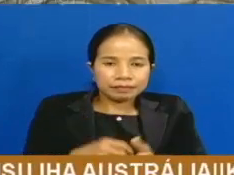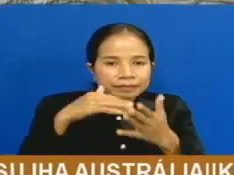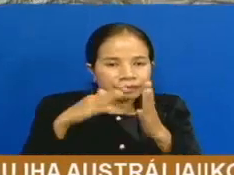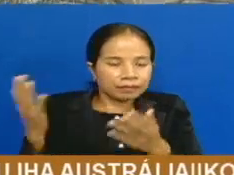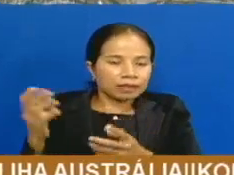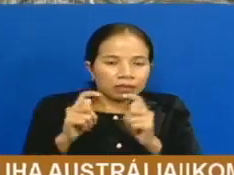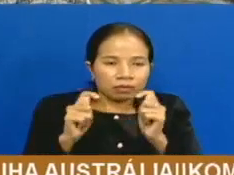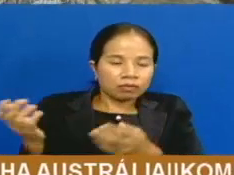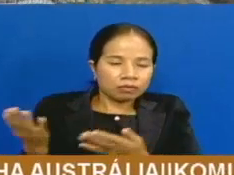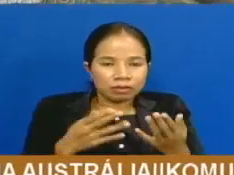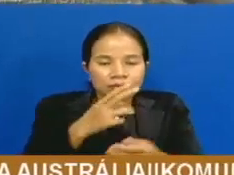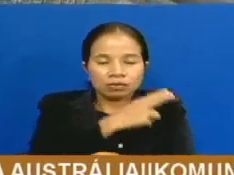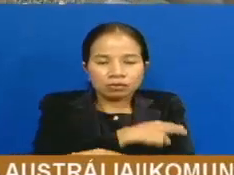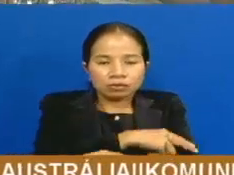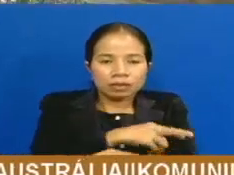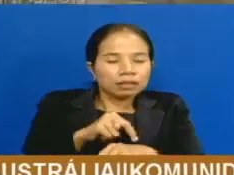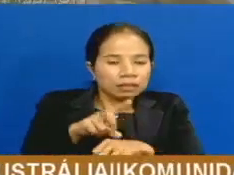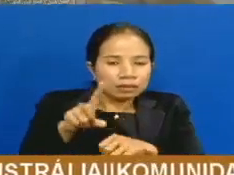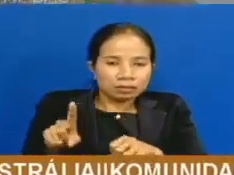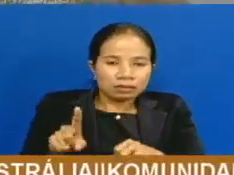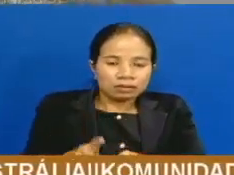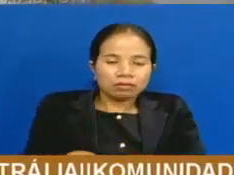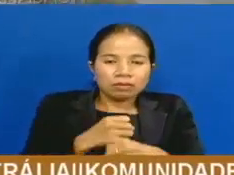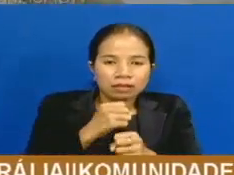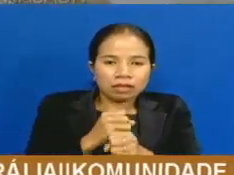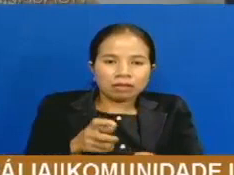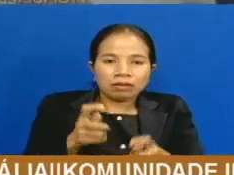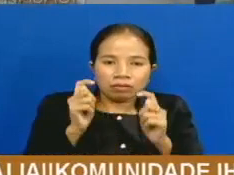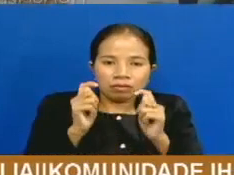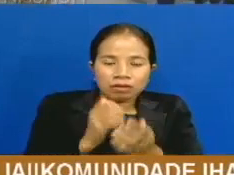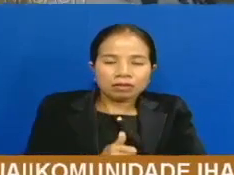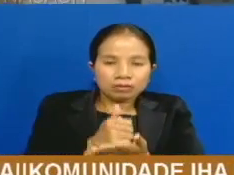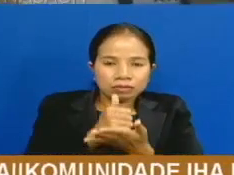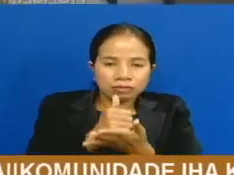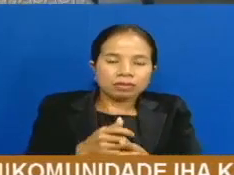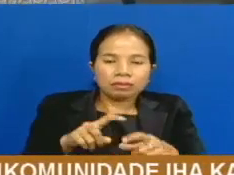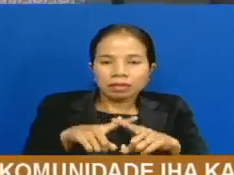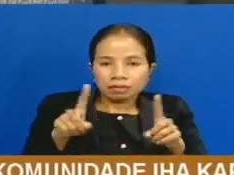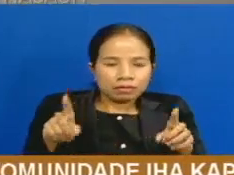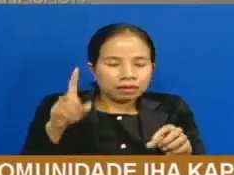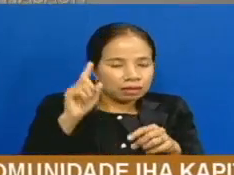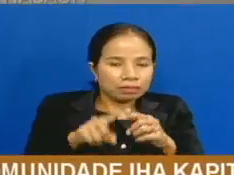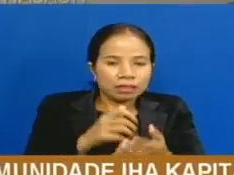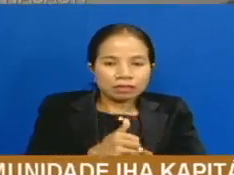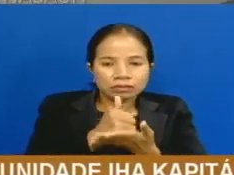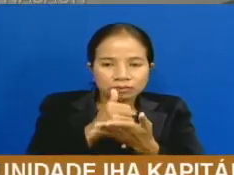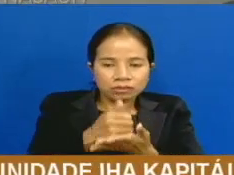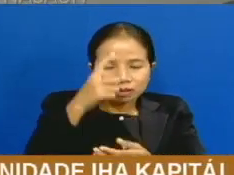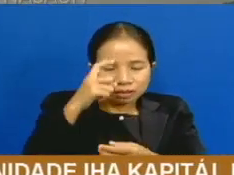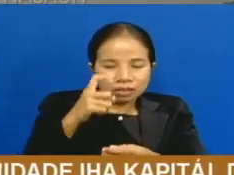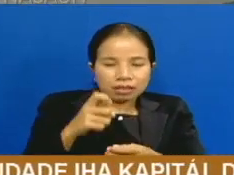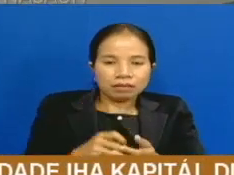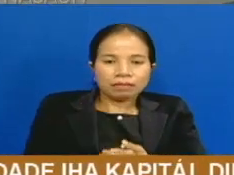kokolori ba iha Hospital Nasional Guido Valadares so di halo tratamento a intensivo, mai bem la consegue salva.